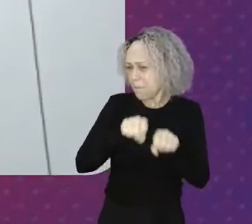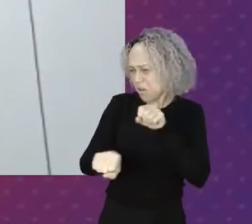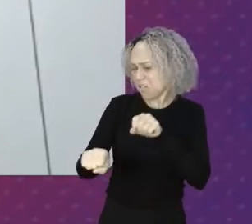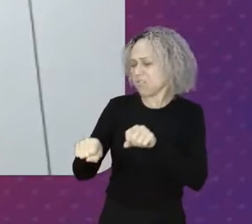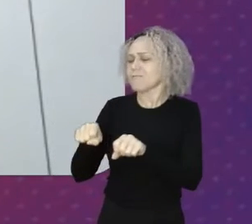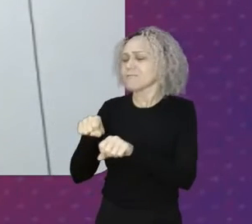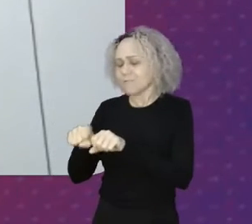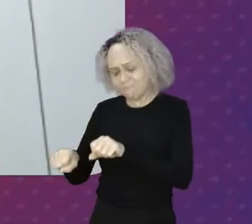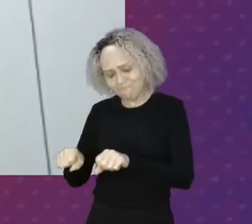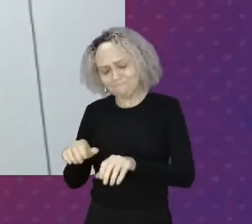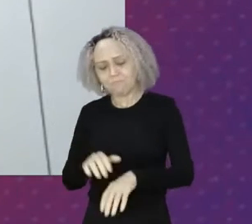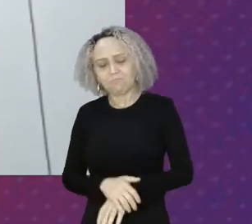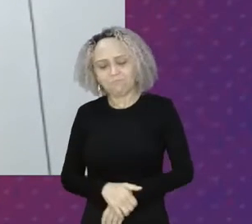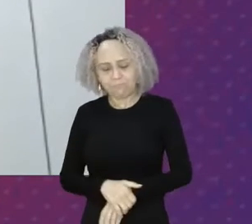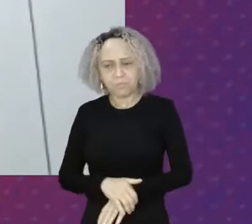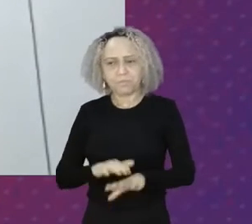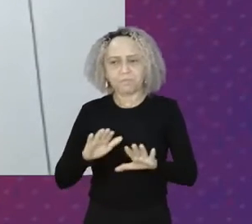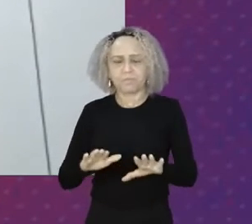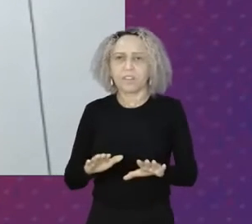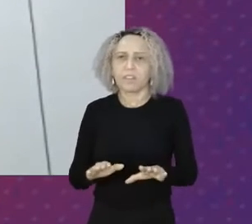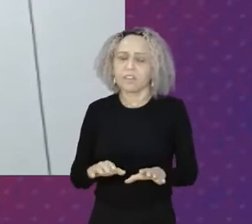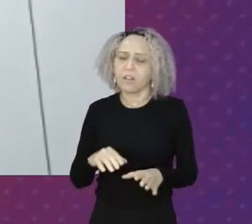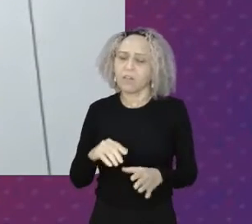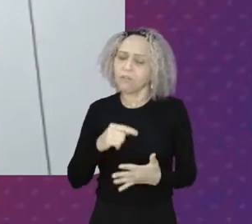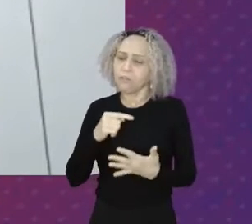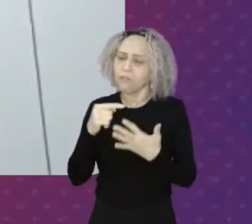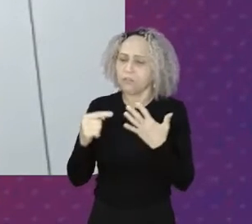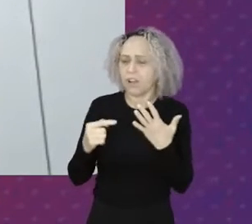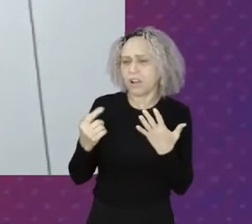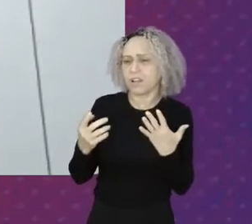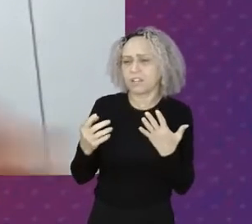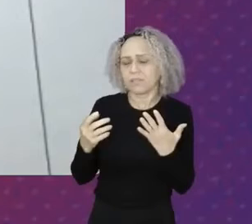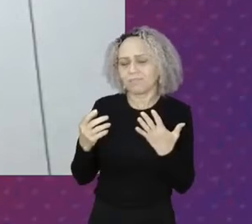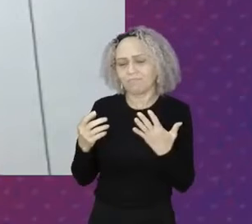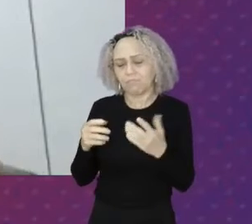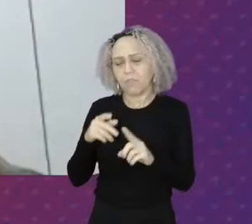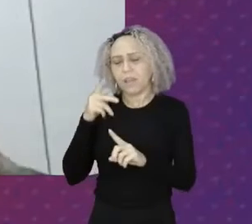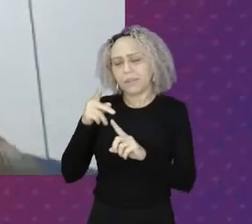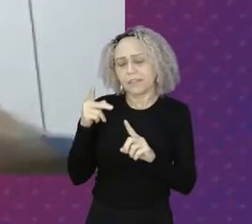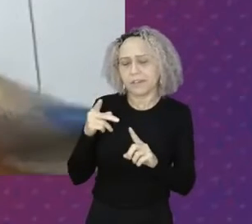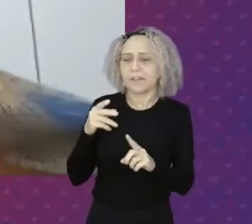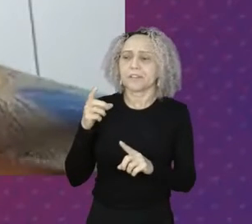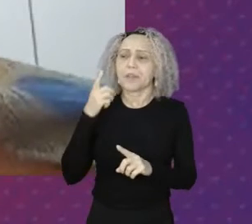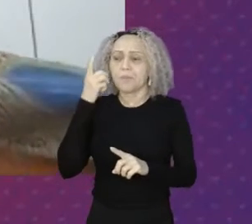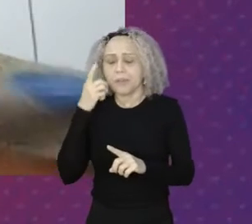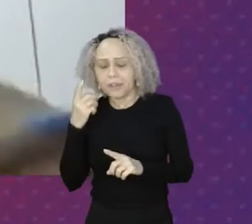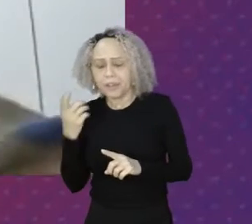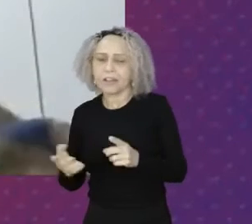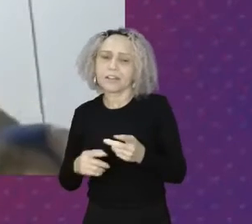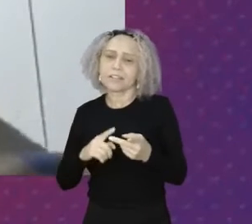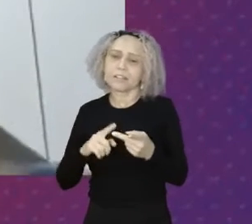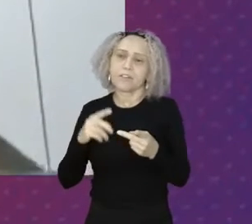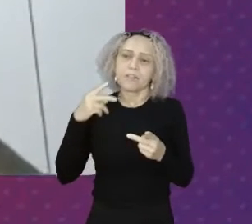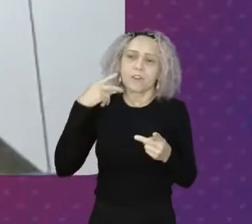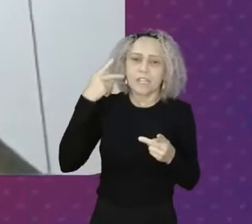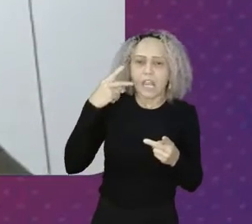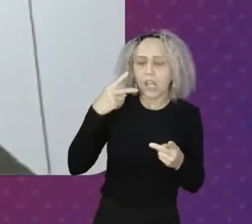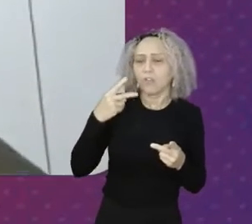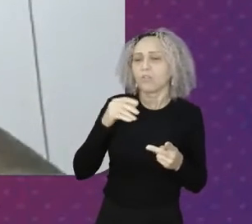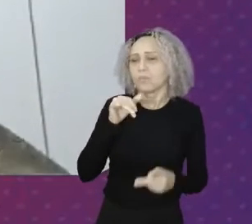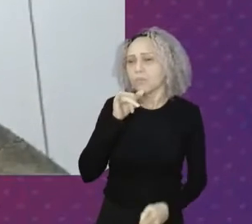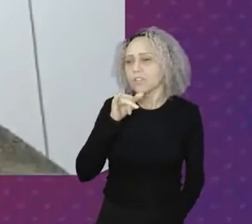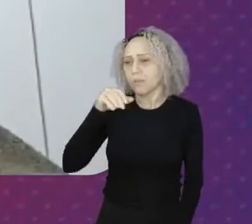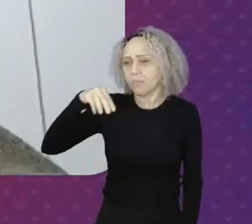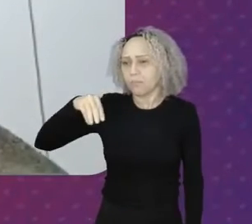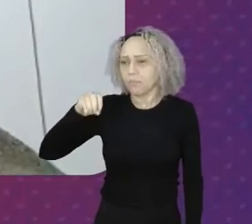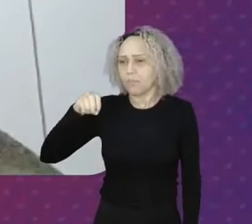de Janeiro. Então, o tempo todo aparecem essas ameaças que tentam tirar as mulheres do